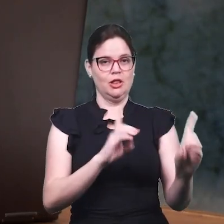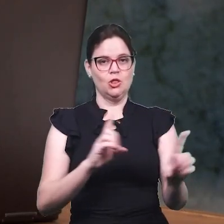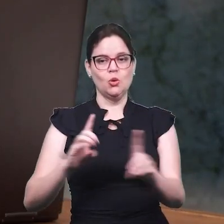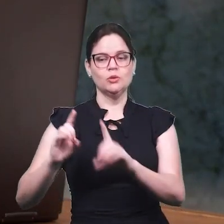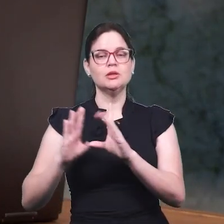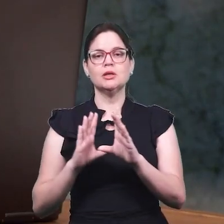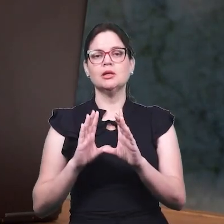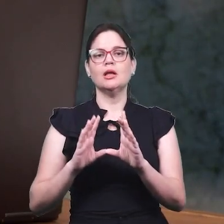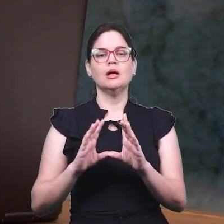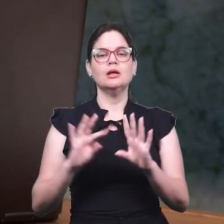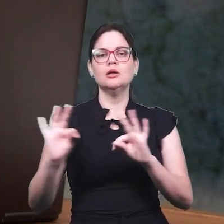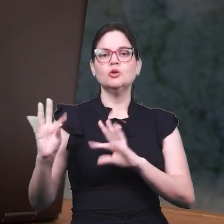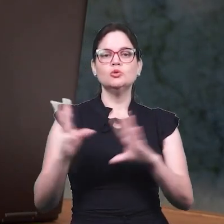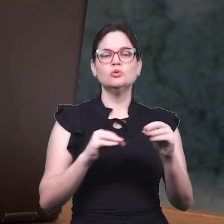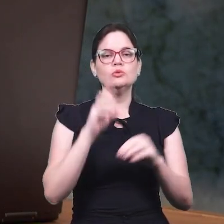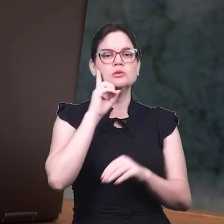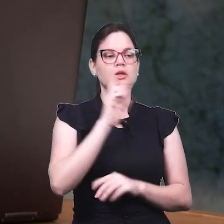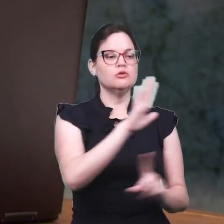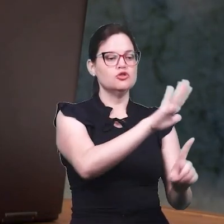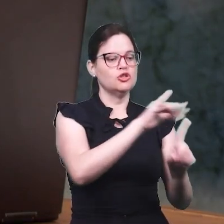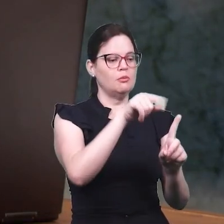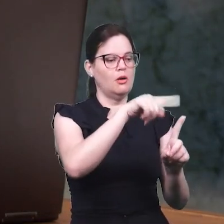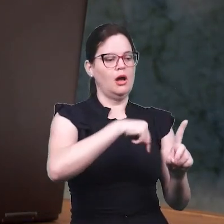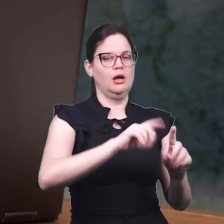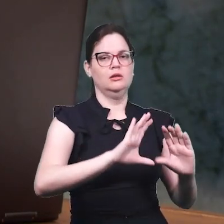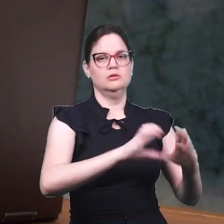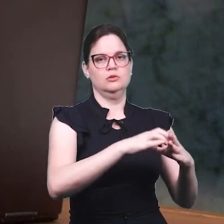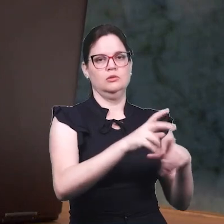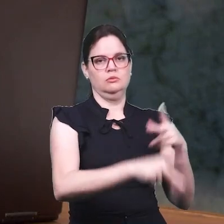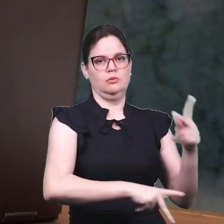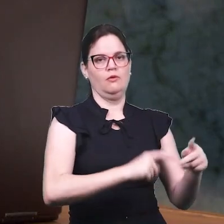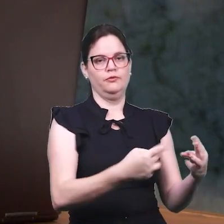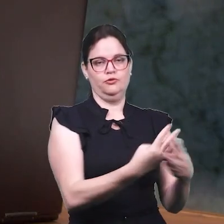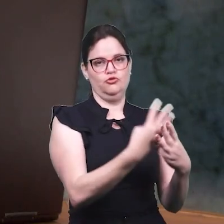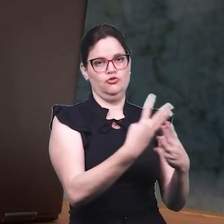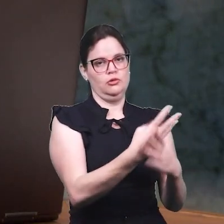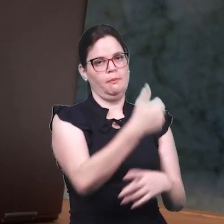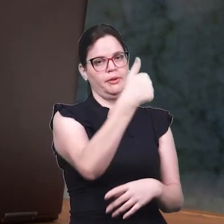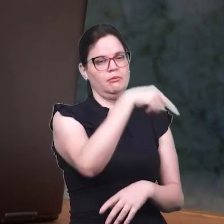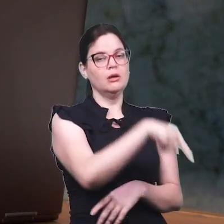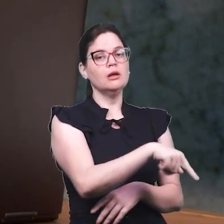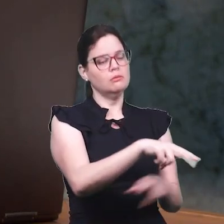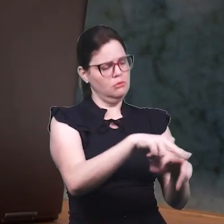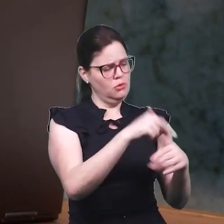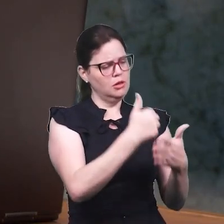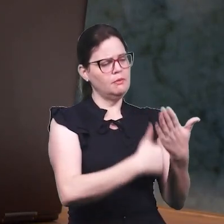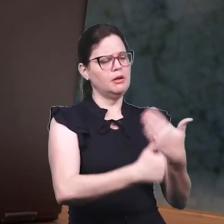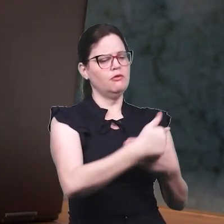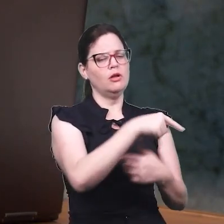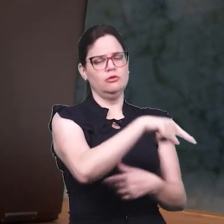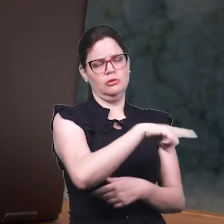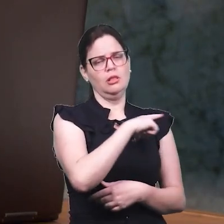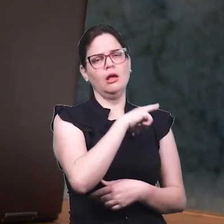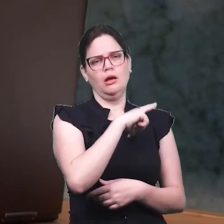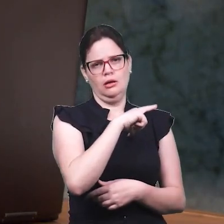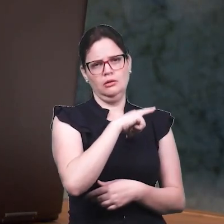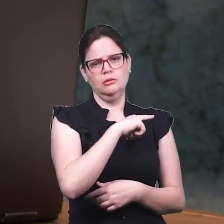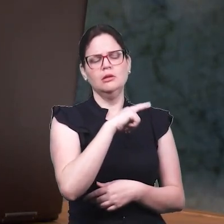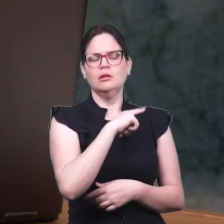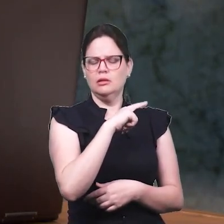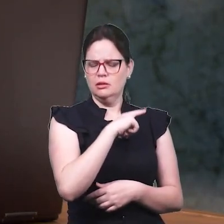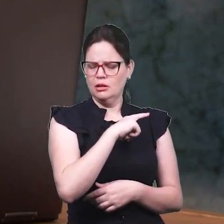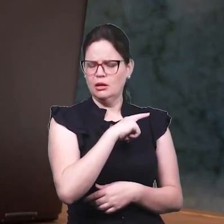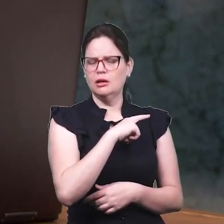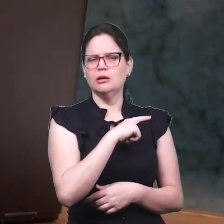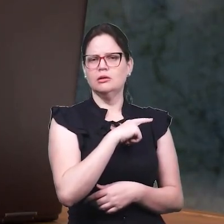palavra, primeiramente foi confiada a eles. Primeiramente foi confiada aos judeus. Então, sim, há